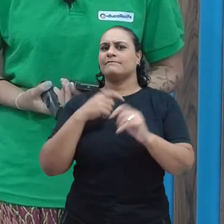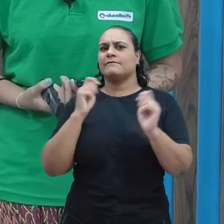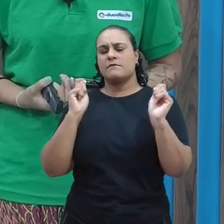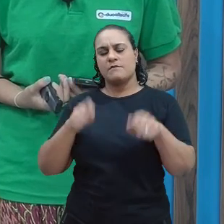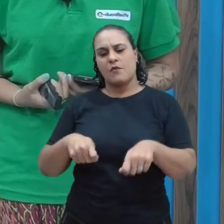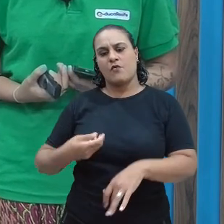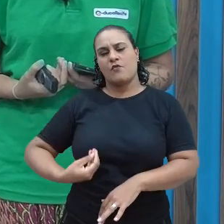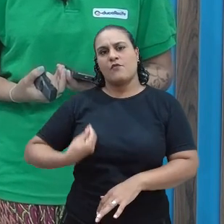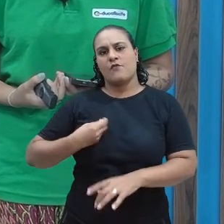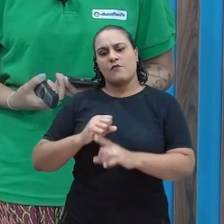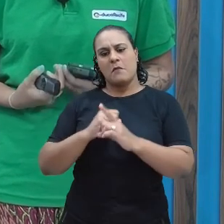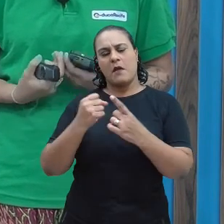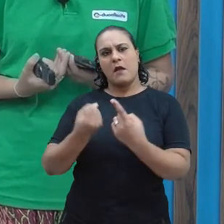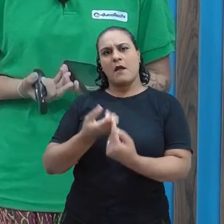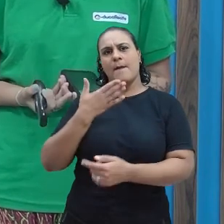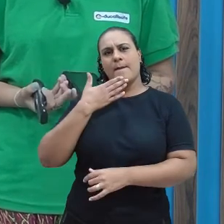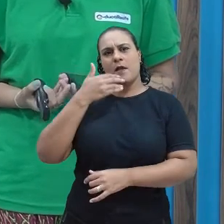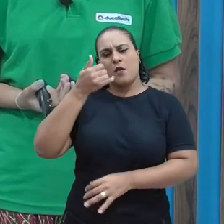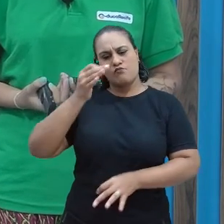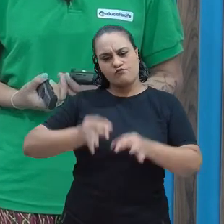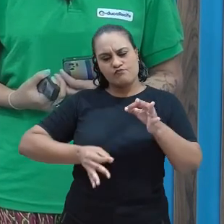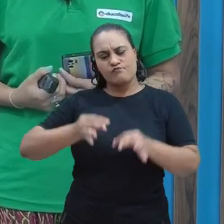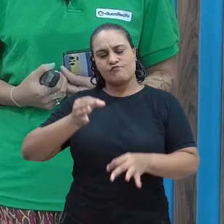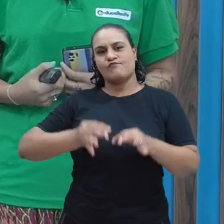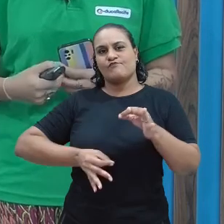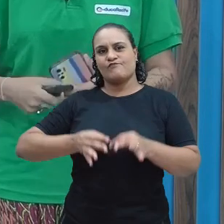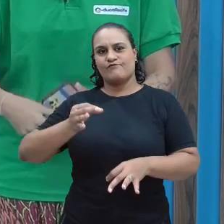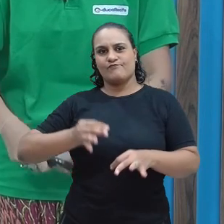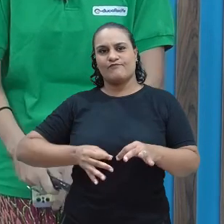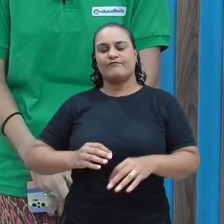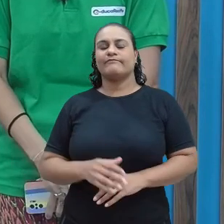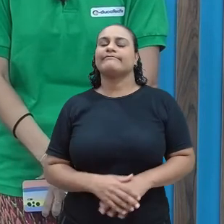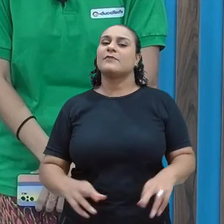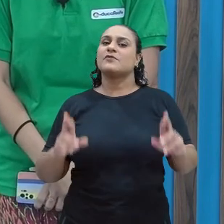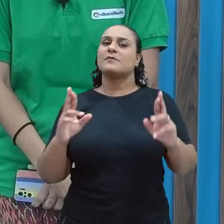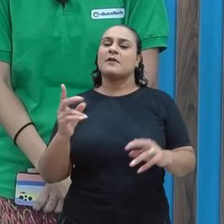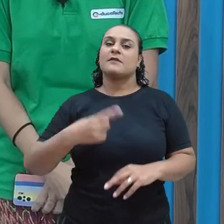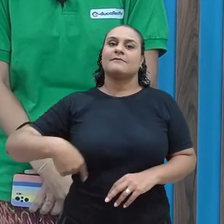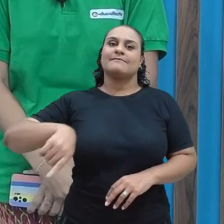numa sociedade melhor, mais justa, né? Certo? Eu espero